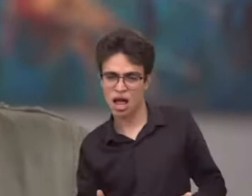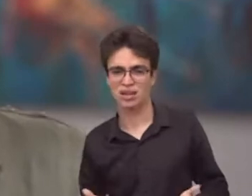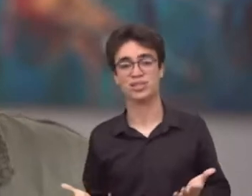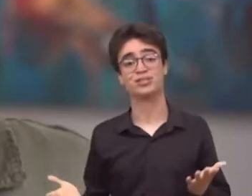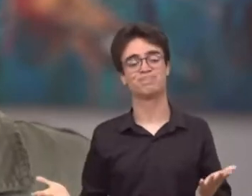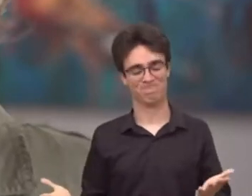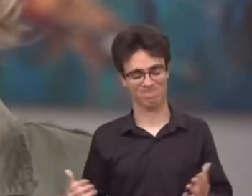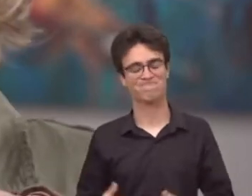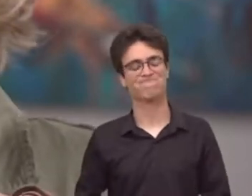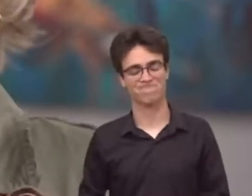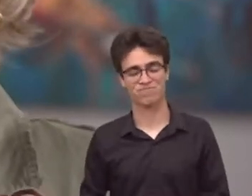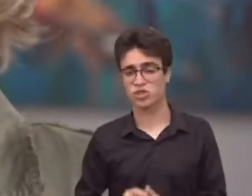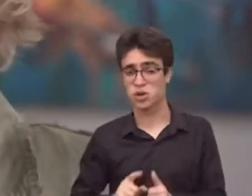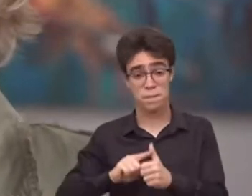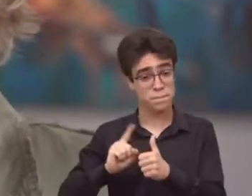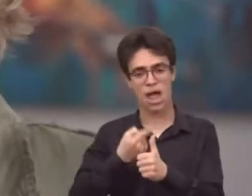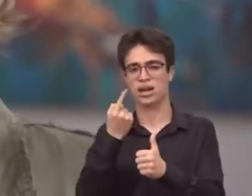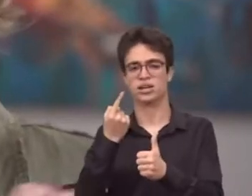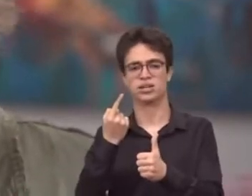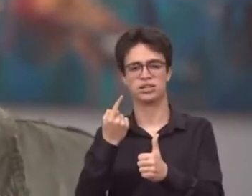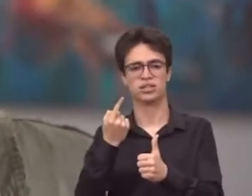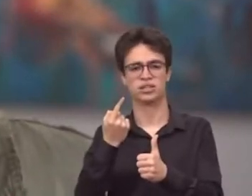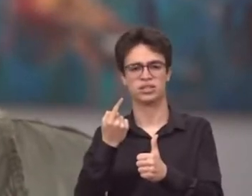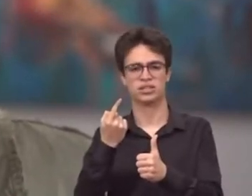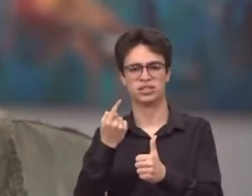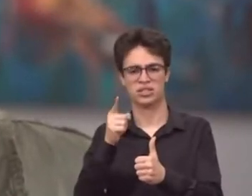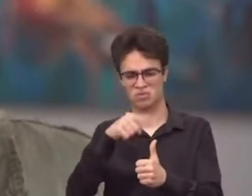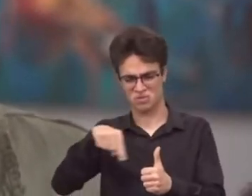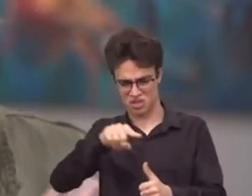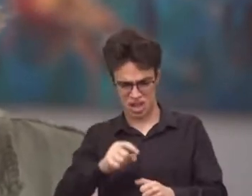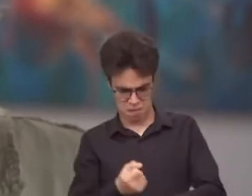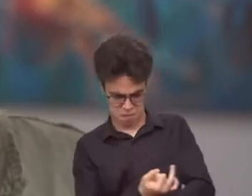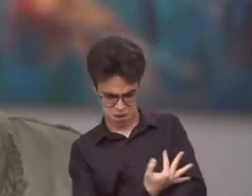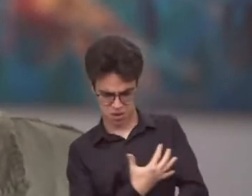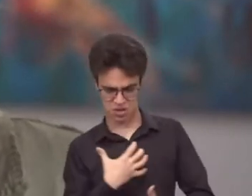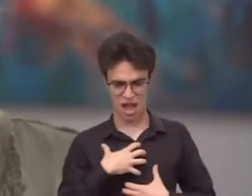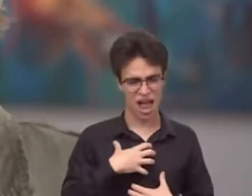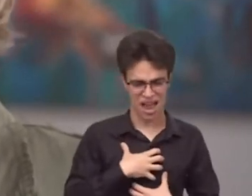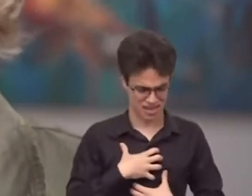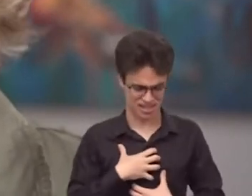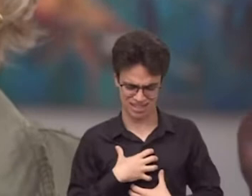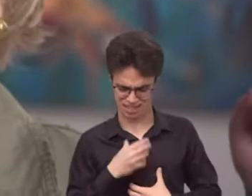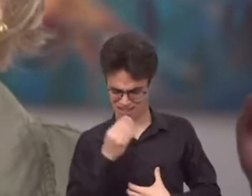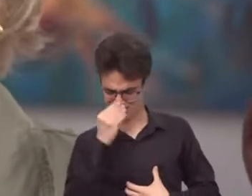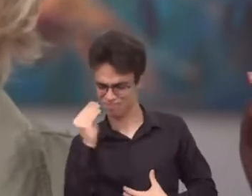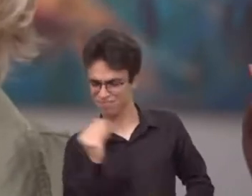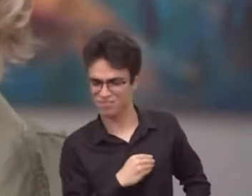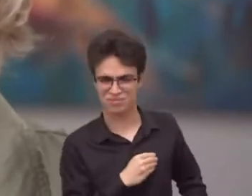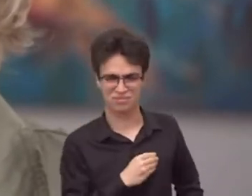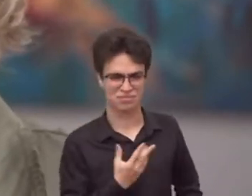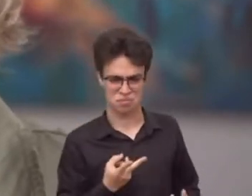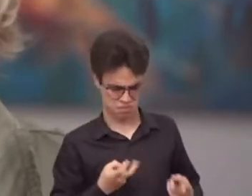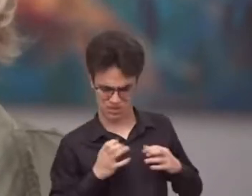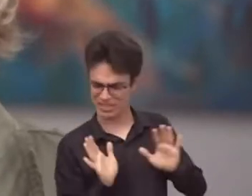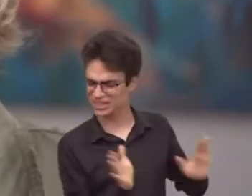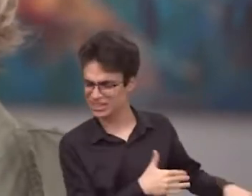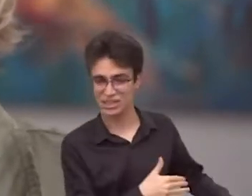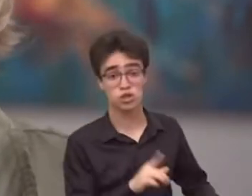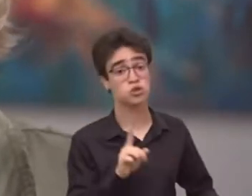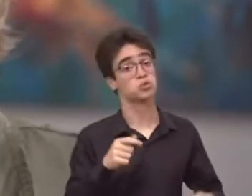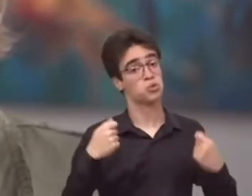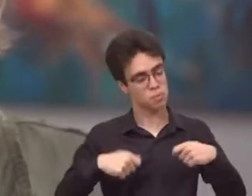deus primeira coisa Não escute as suas emoções Não escute o seu sentimento Ok